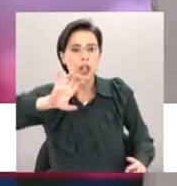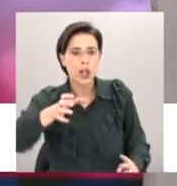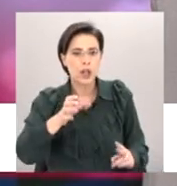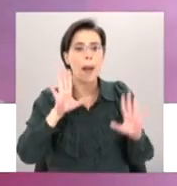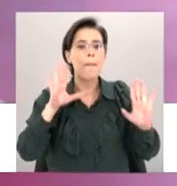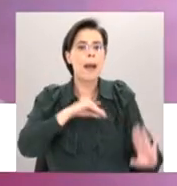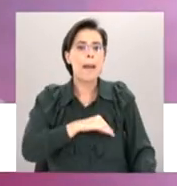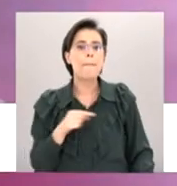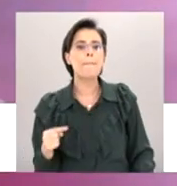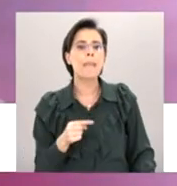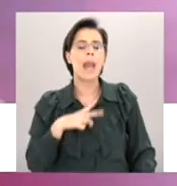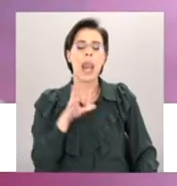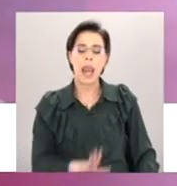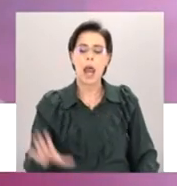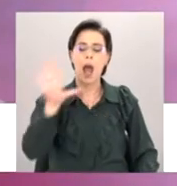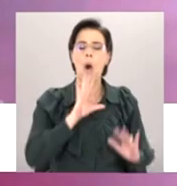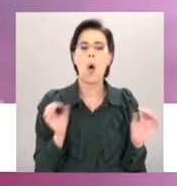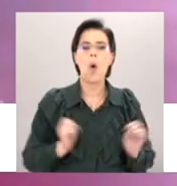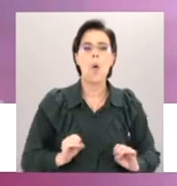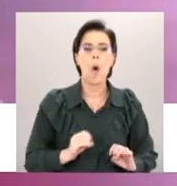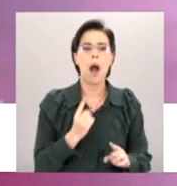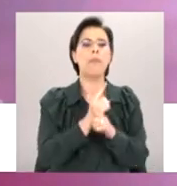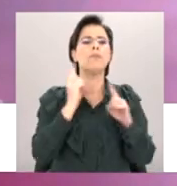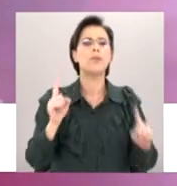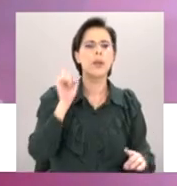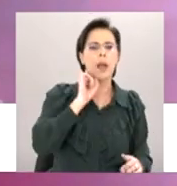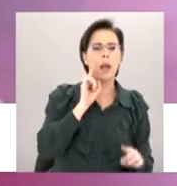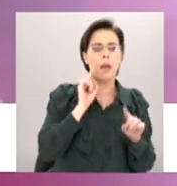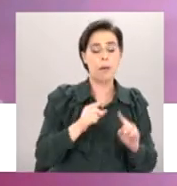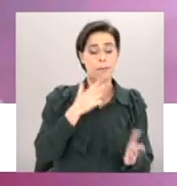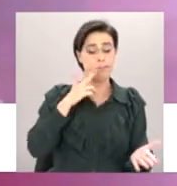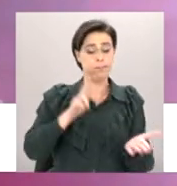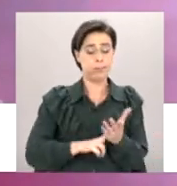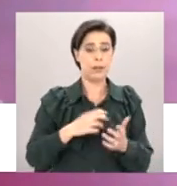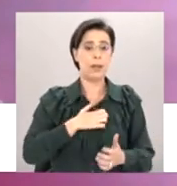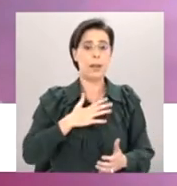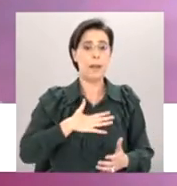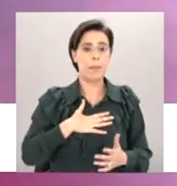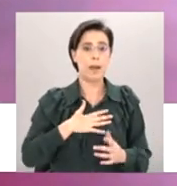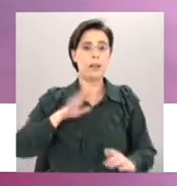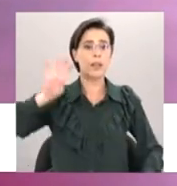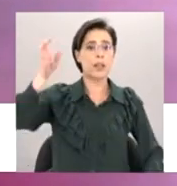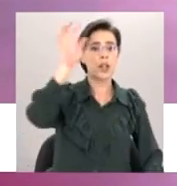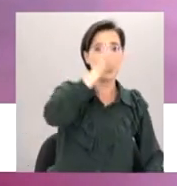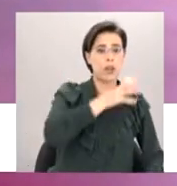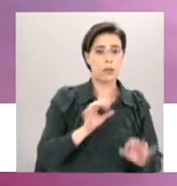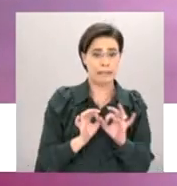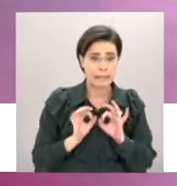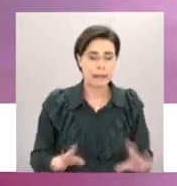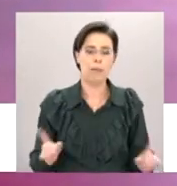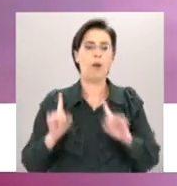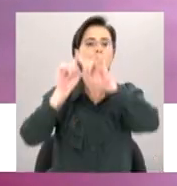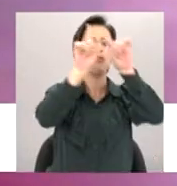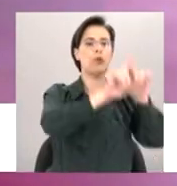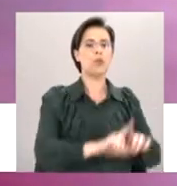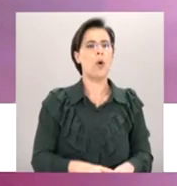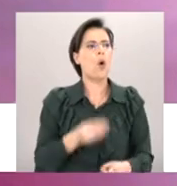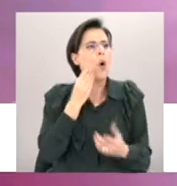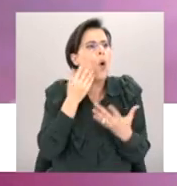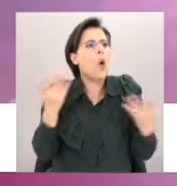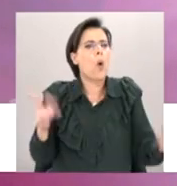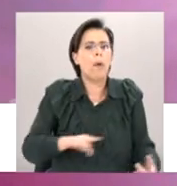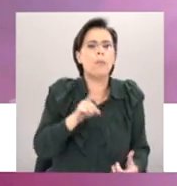não têm salários mínimos nacionais E por quê que isso é importante porque a realidade das indústrias e das regiões de outros países não são as mesmas também não